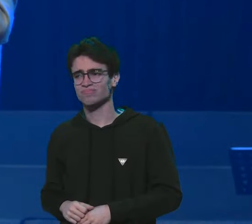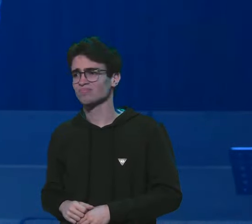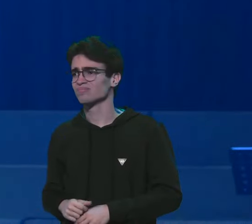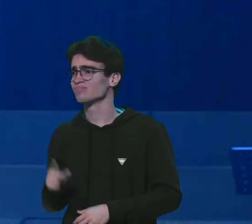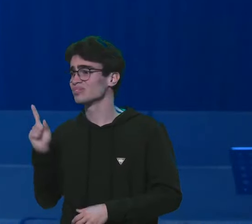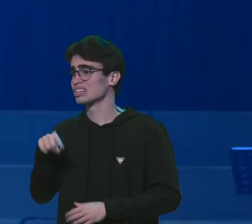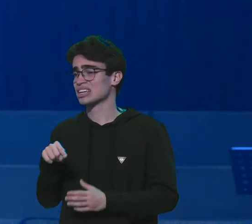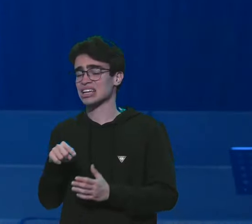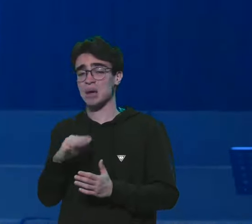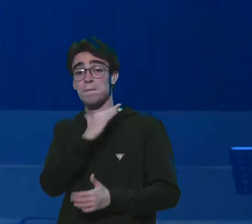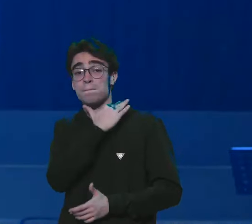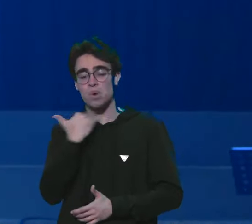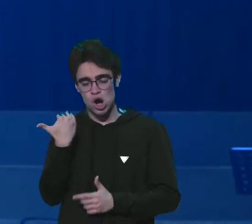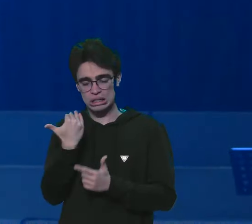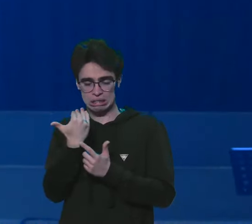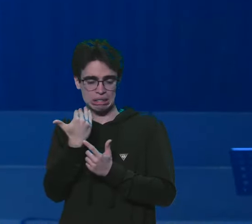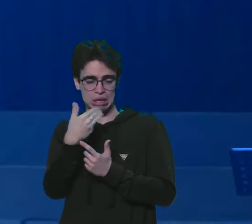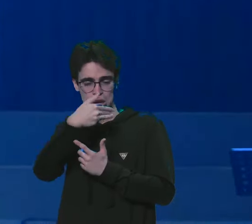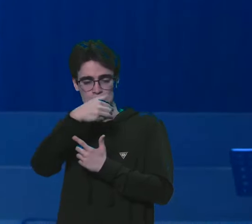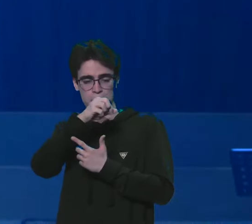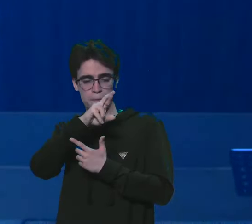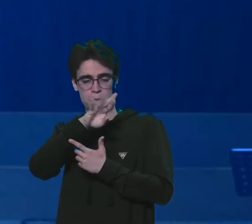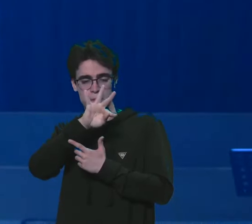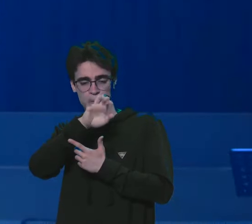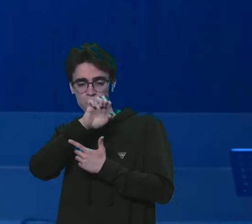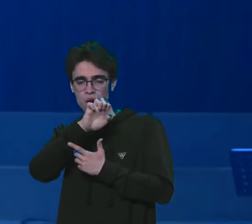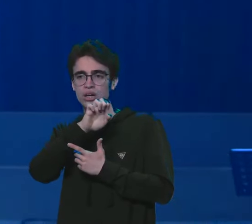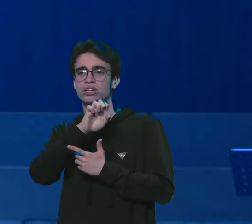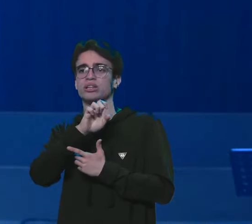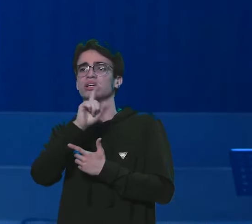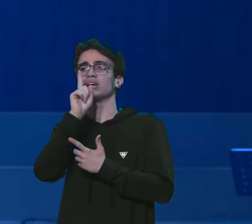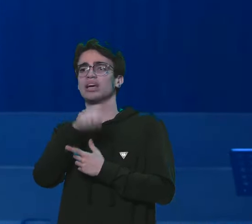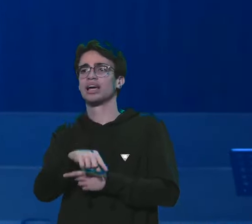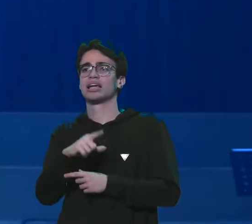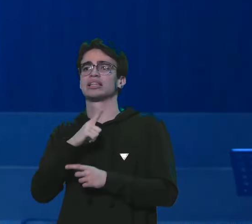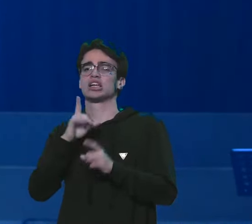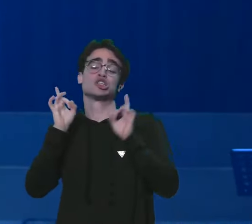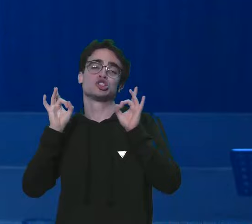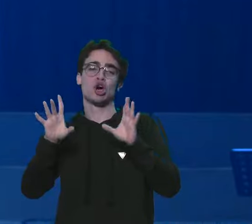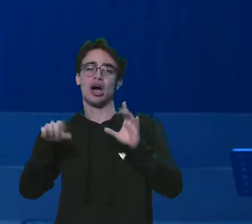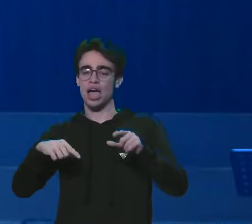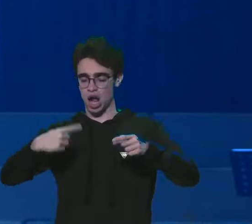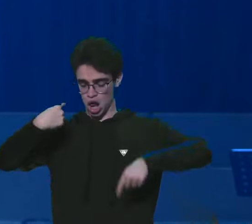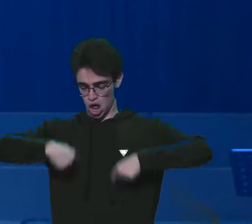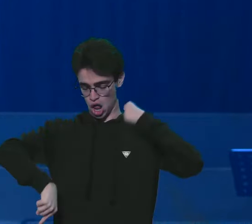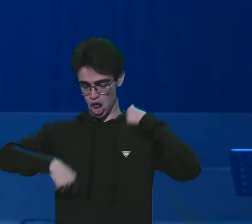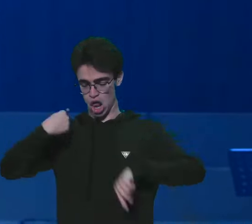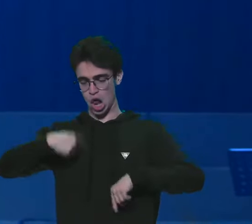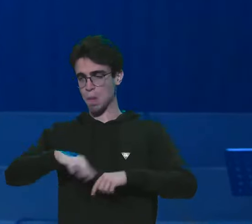Morte na Bíblia não é só perder o fôlego de vida, os órgãos pararem.